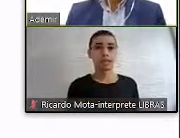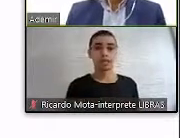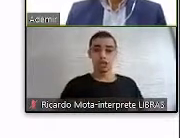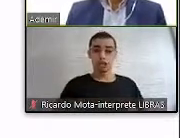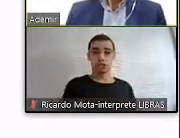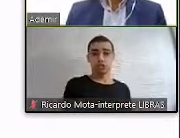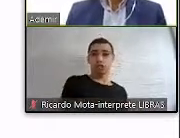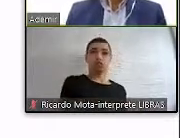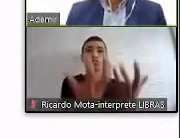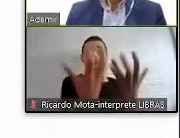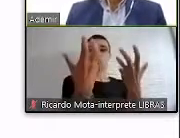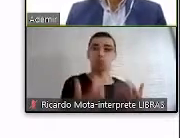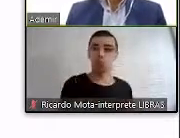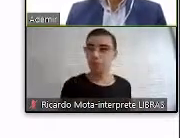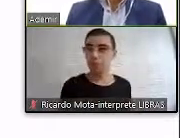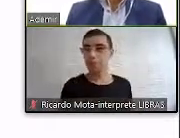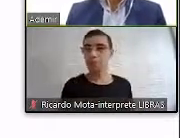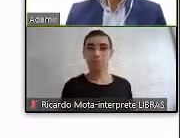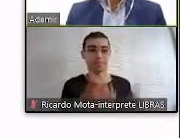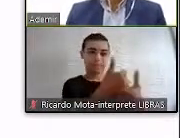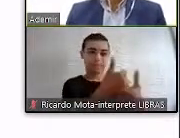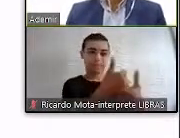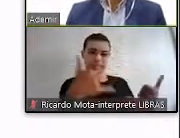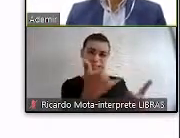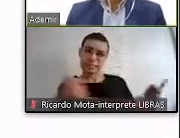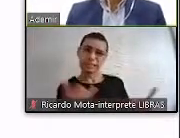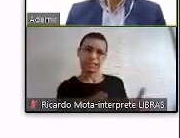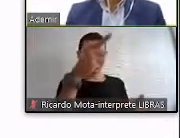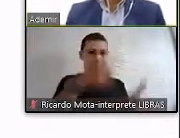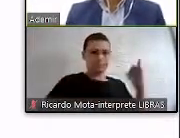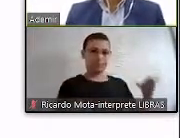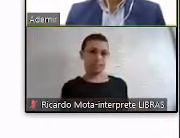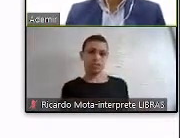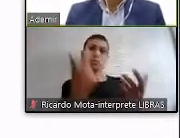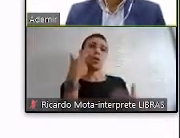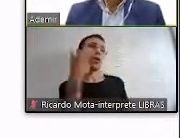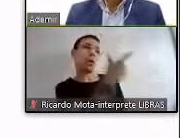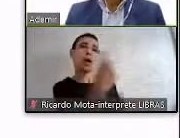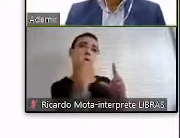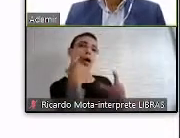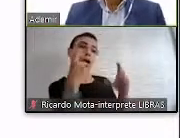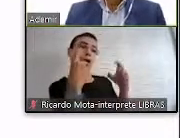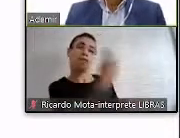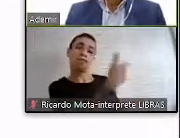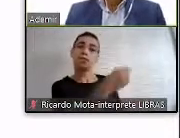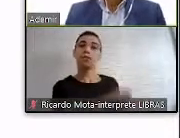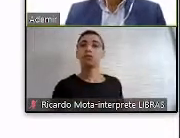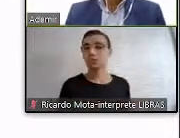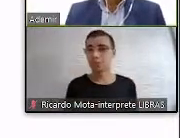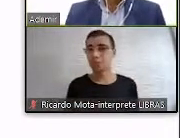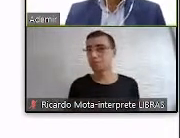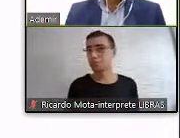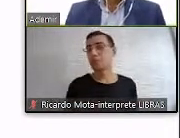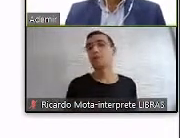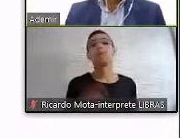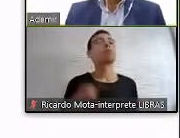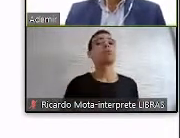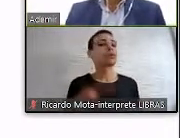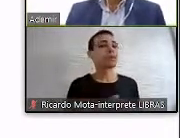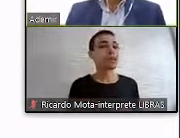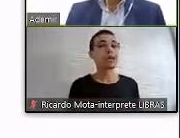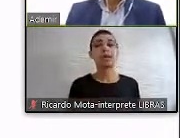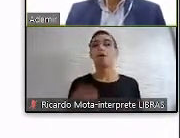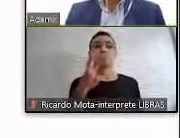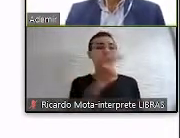sobrecargas, curtos-circuitos, que crescem por falta de manutenção. É muito importante, então, essa manutenção